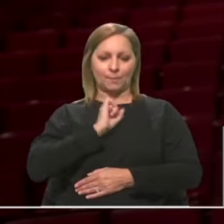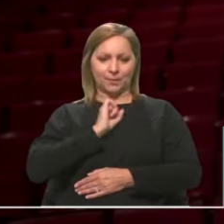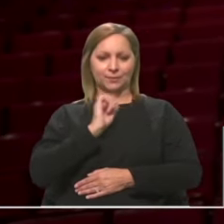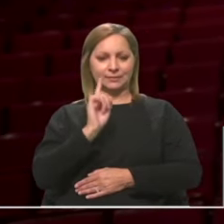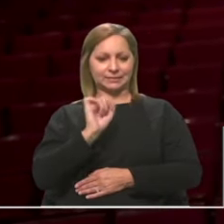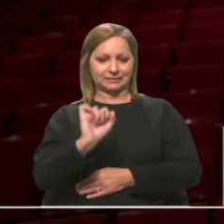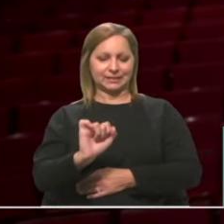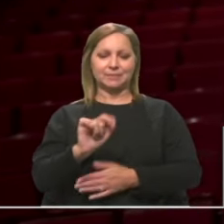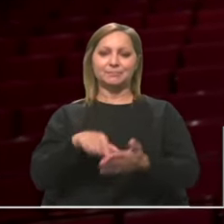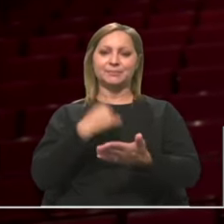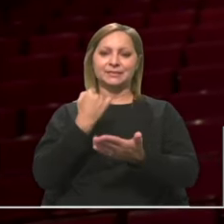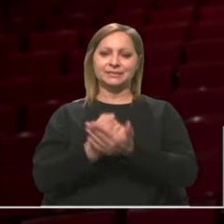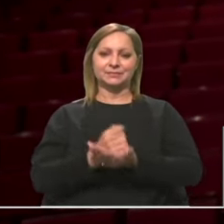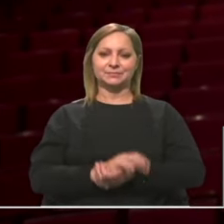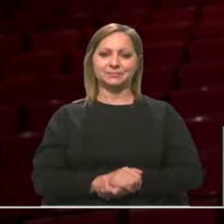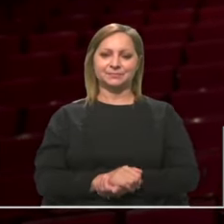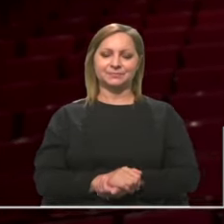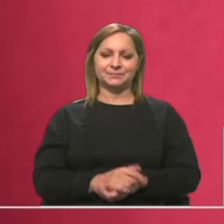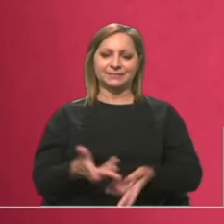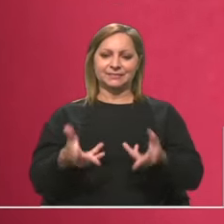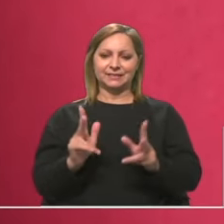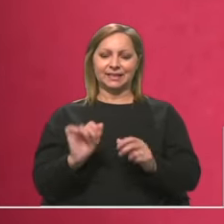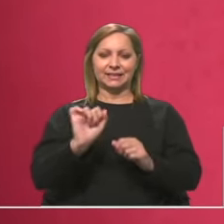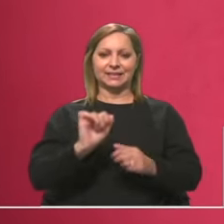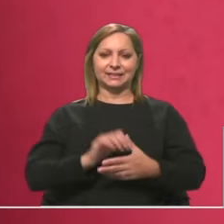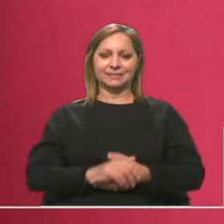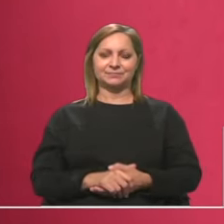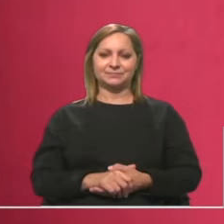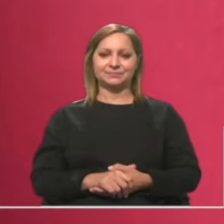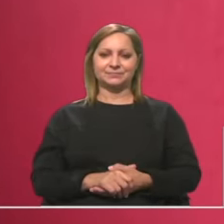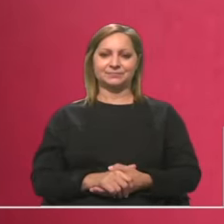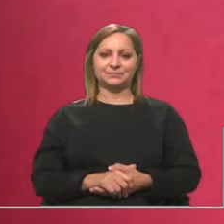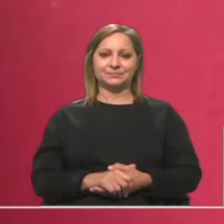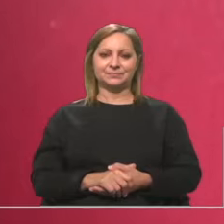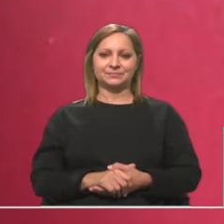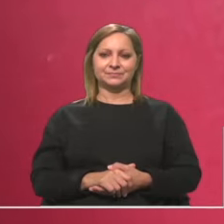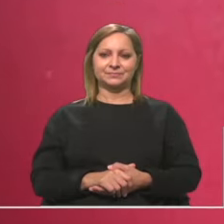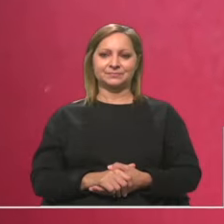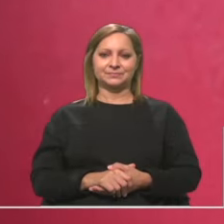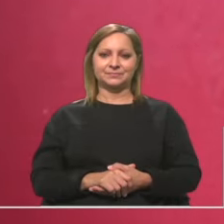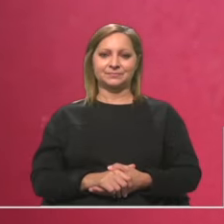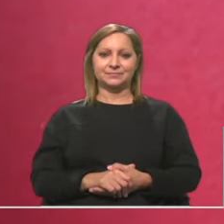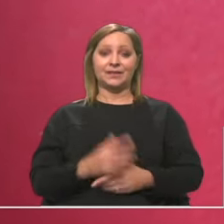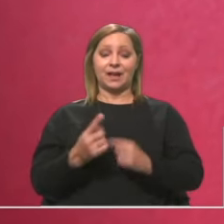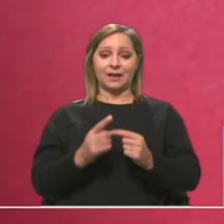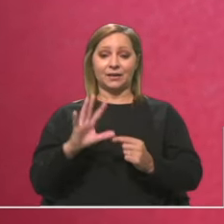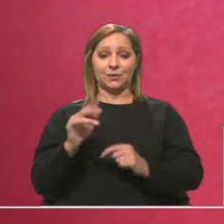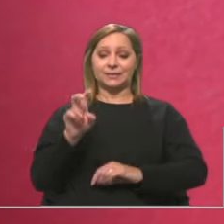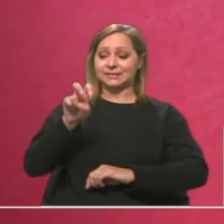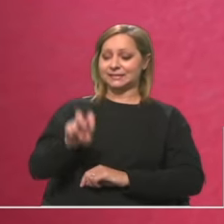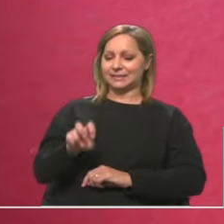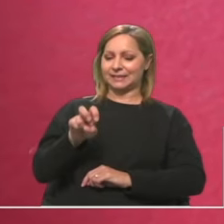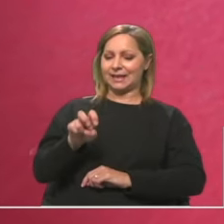para sempre, naquela cadeirinha e pelo menos alguém sempre que sentar ali vai se